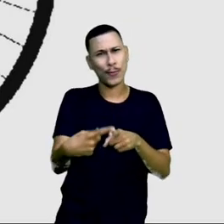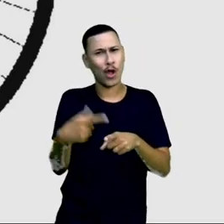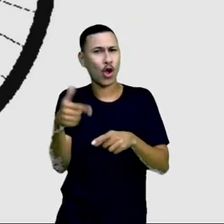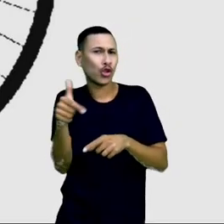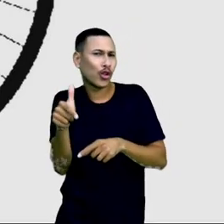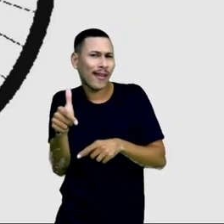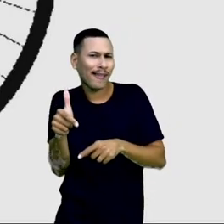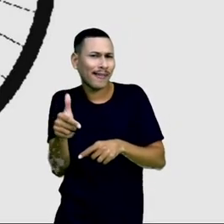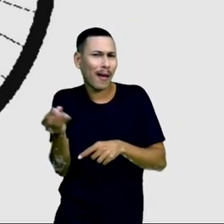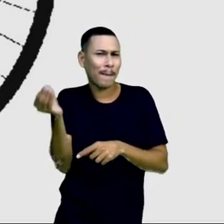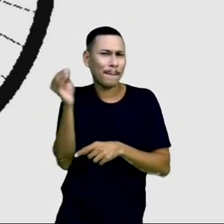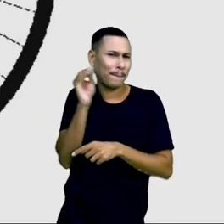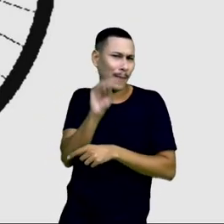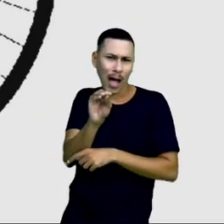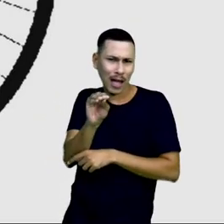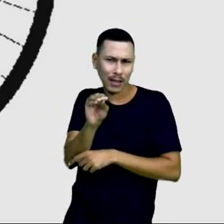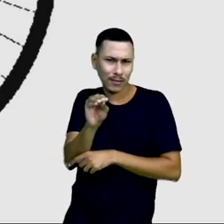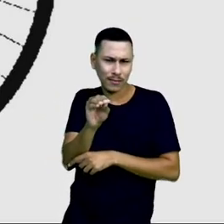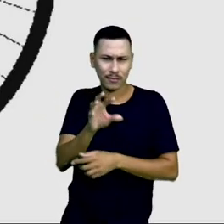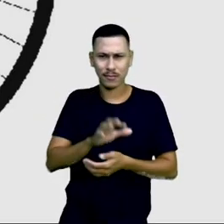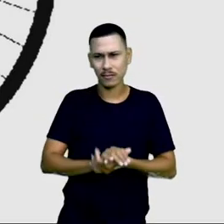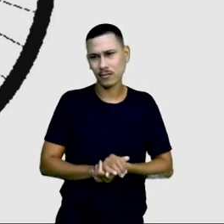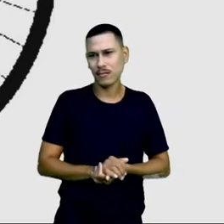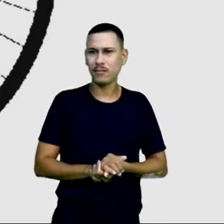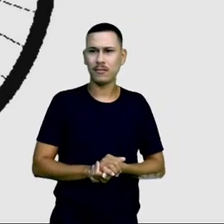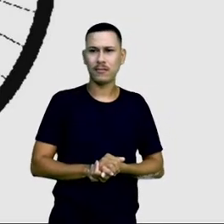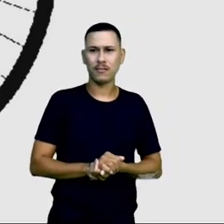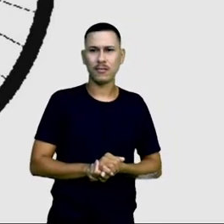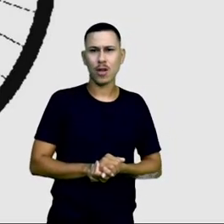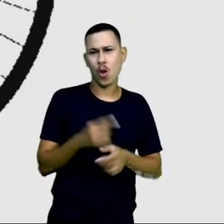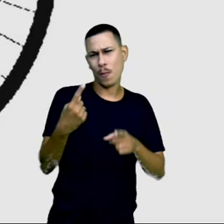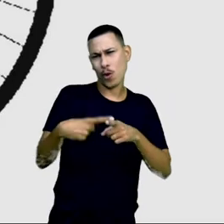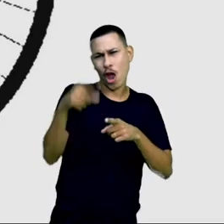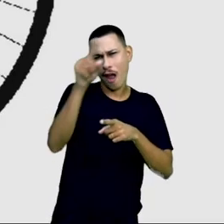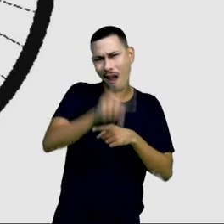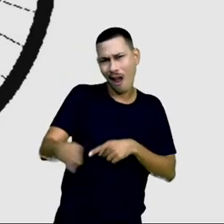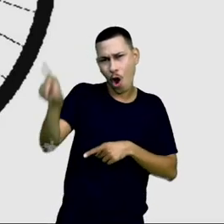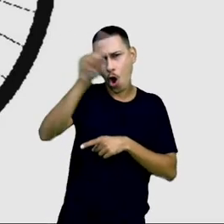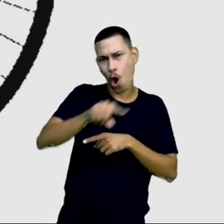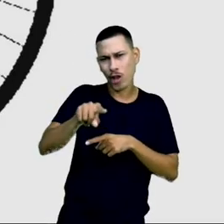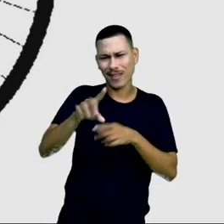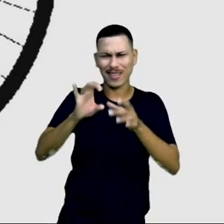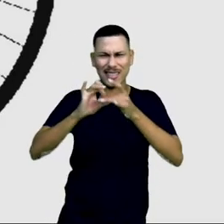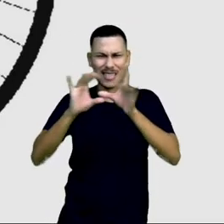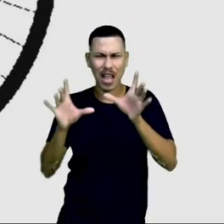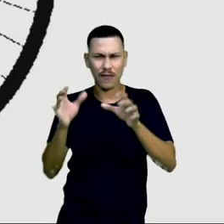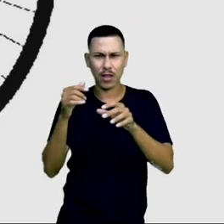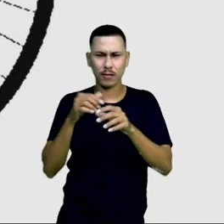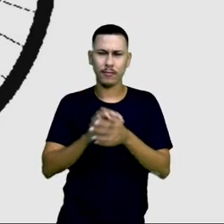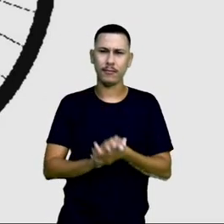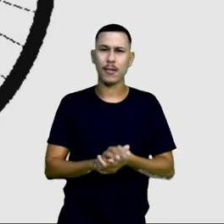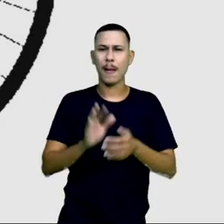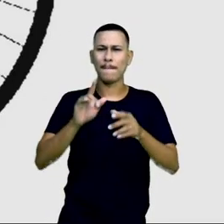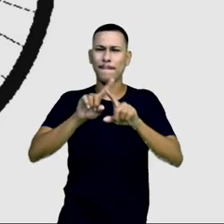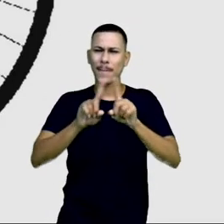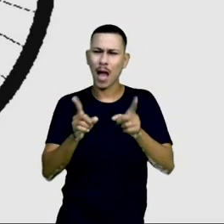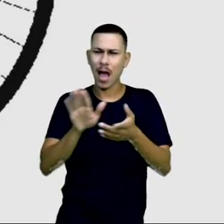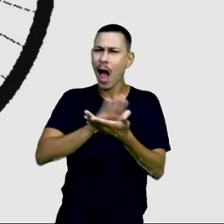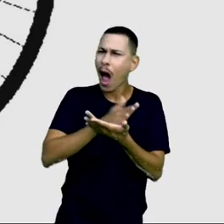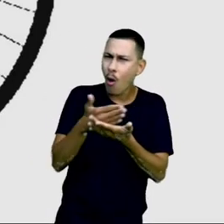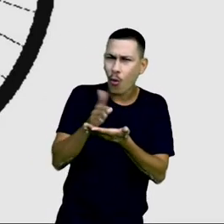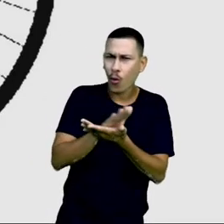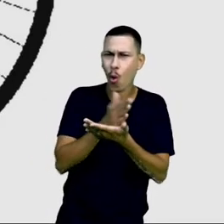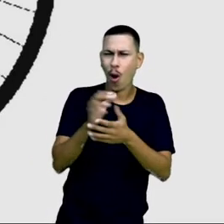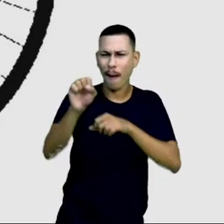não tem preenchimento em toda essa área. Na verdade, a roda da bicicleta ela é vazada. Porém, em algumas bicicletas, a gente